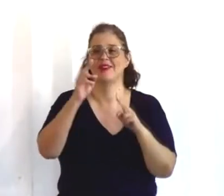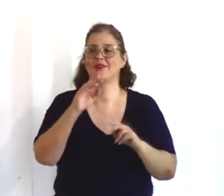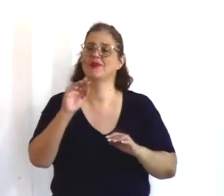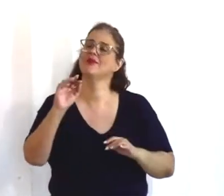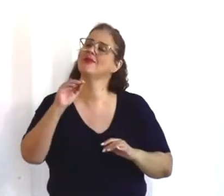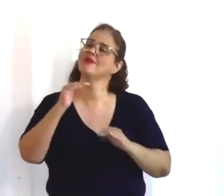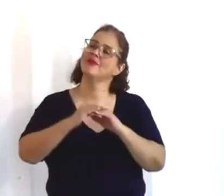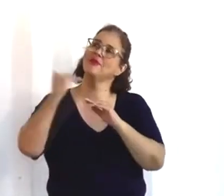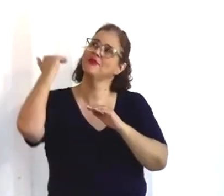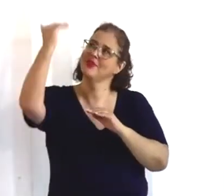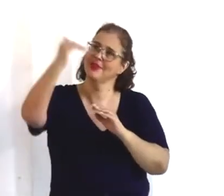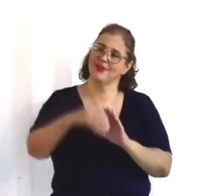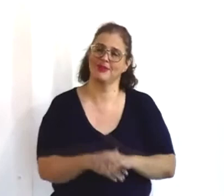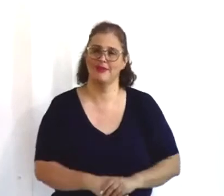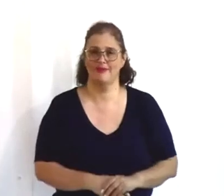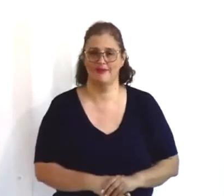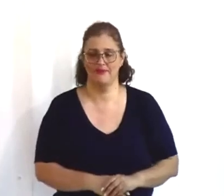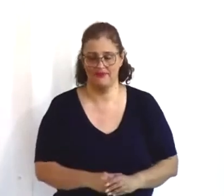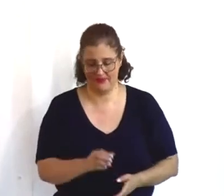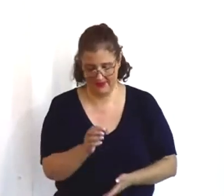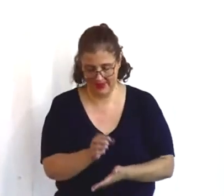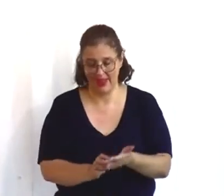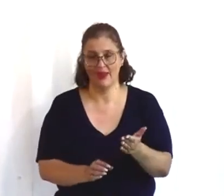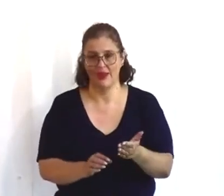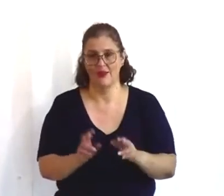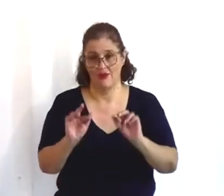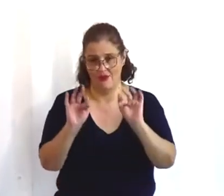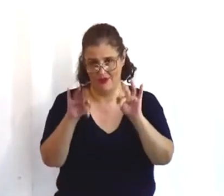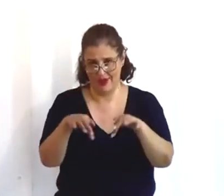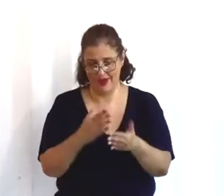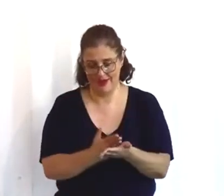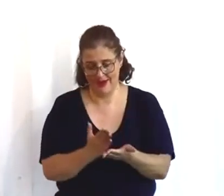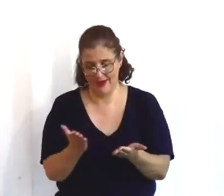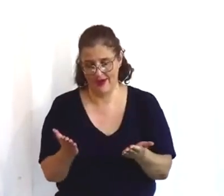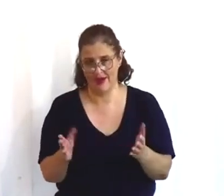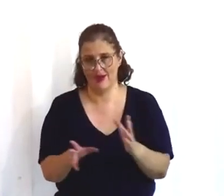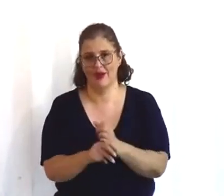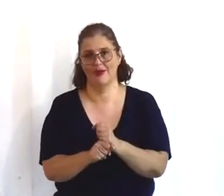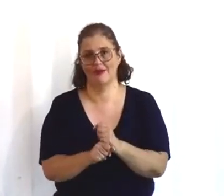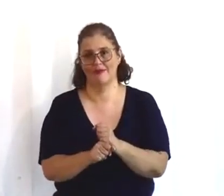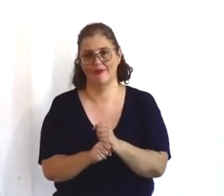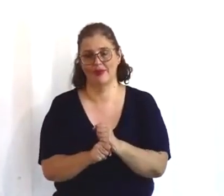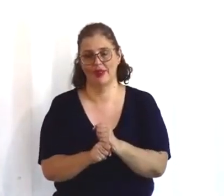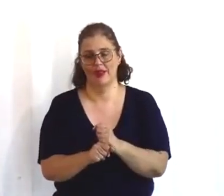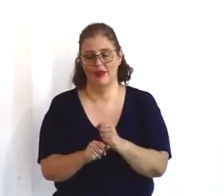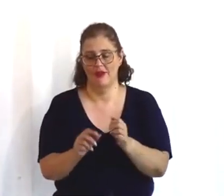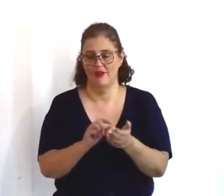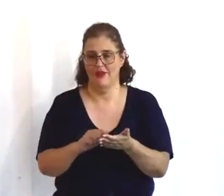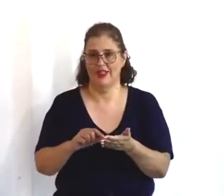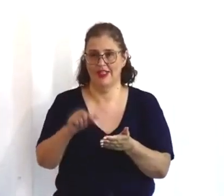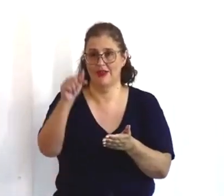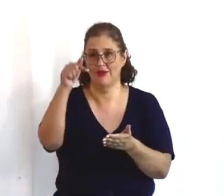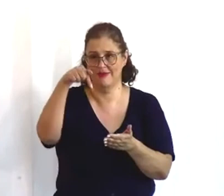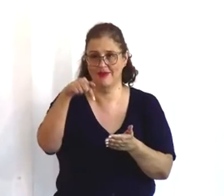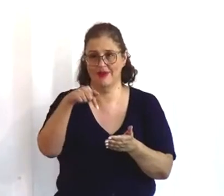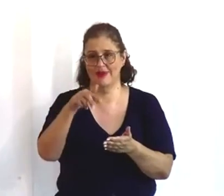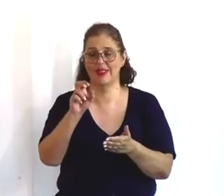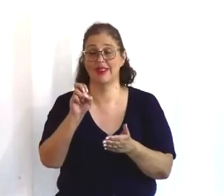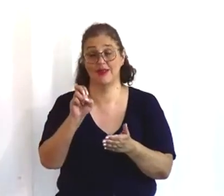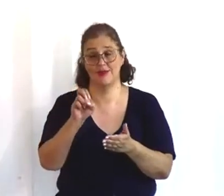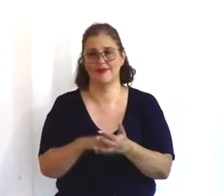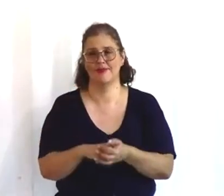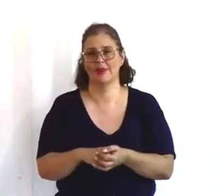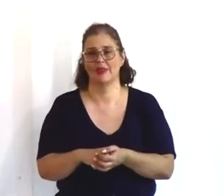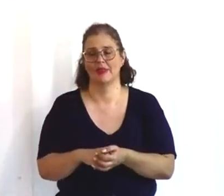no versículo 5 do capítulo 5. Não chores, eis que o leão da tribo de